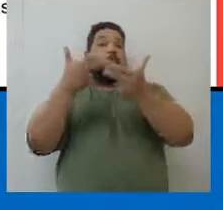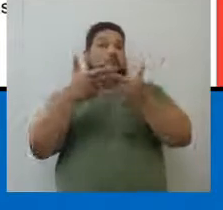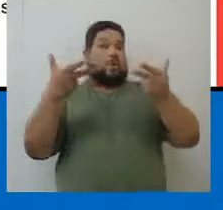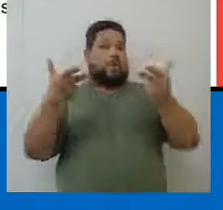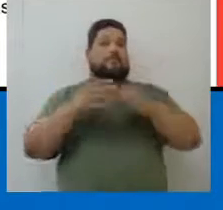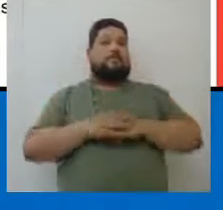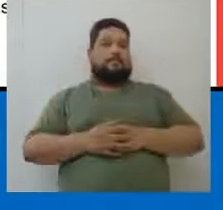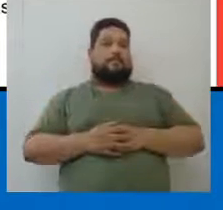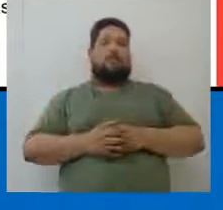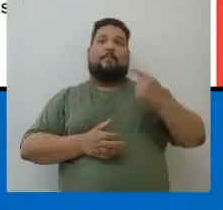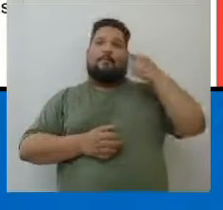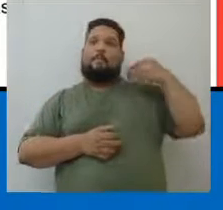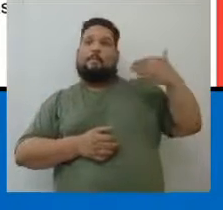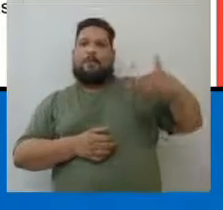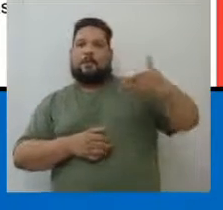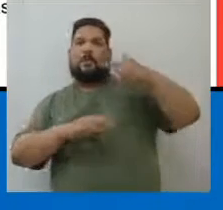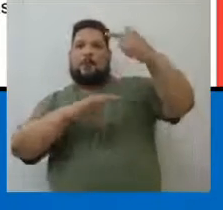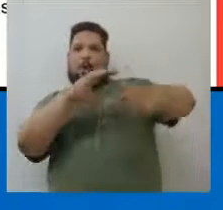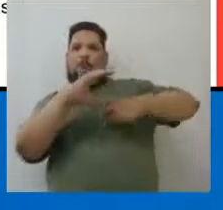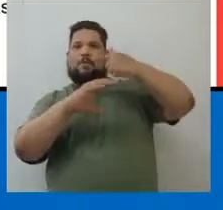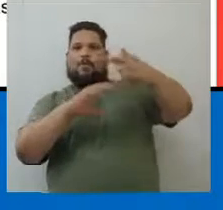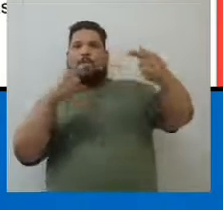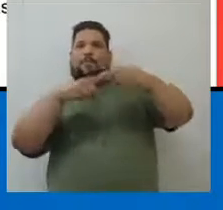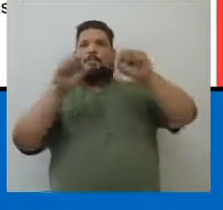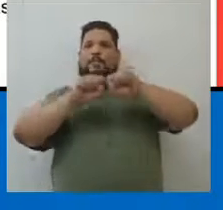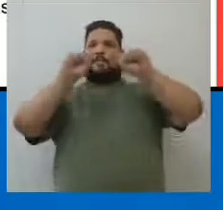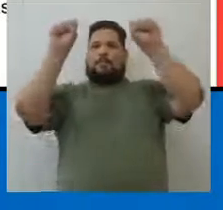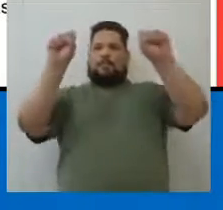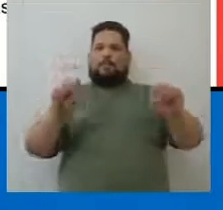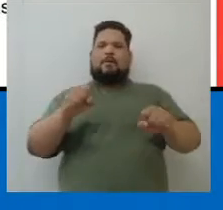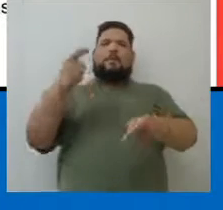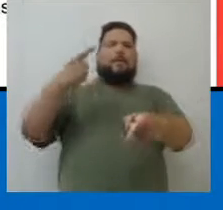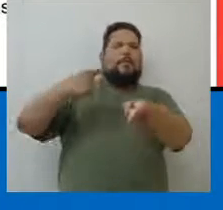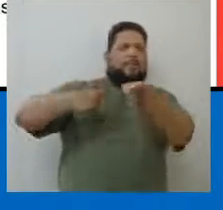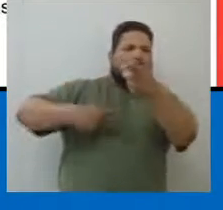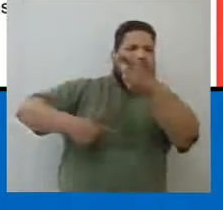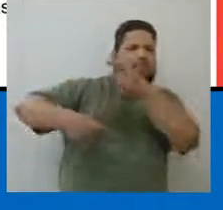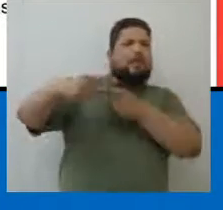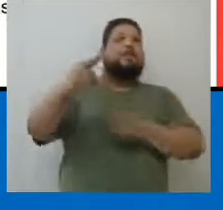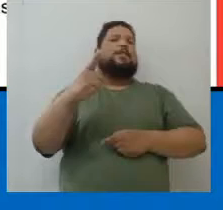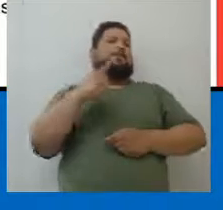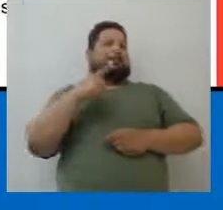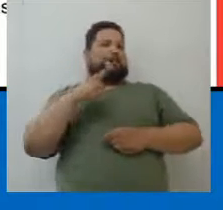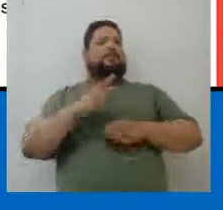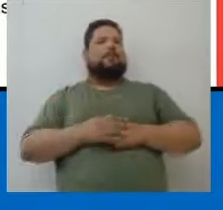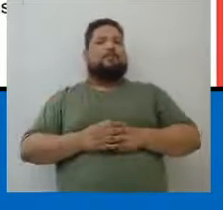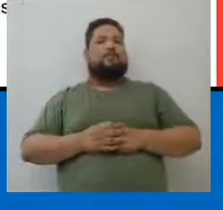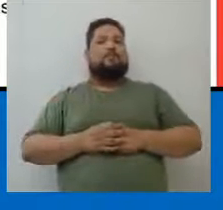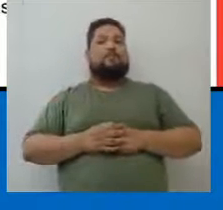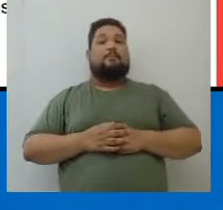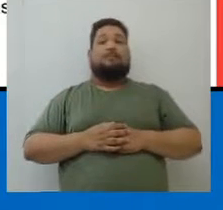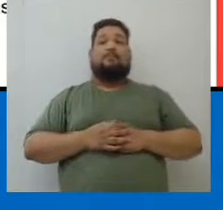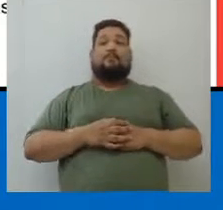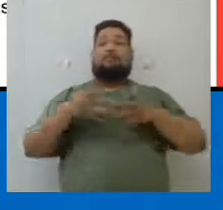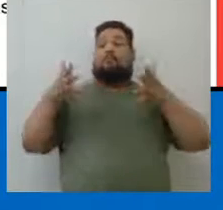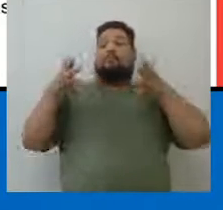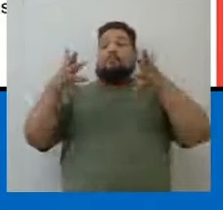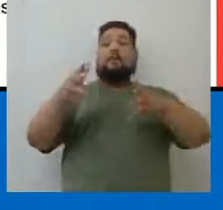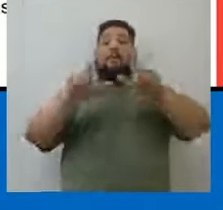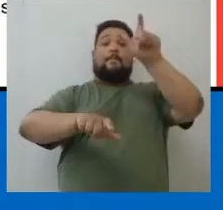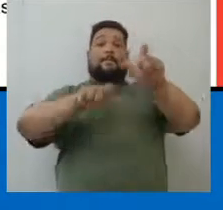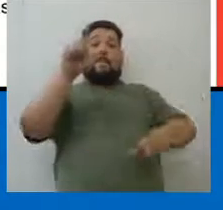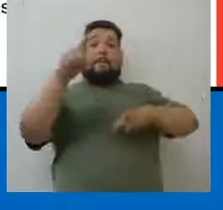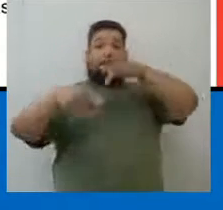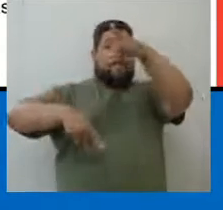que esse processo de globalização é um sistema que vai evoluindo, certo? Vai evoluindo e caminha para que a população fique